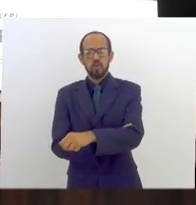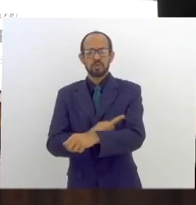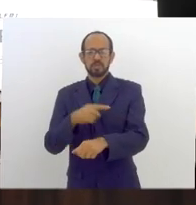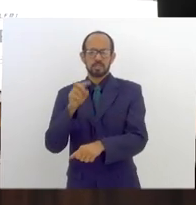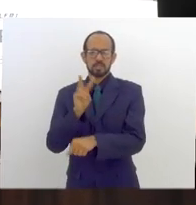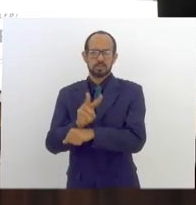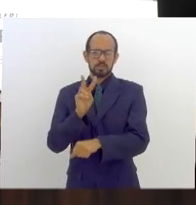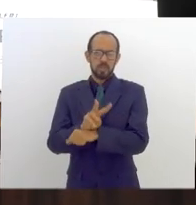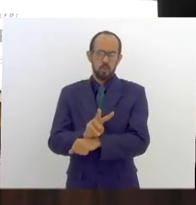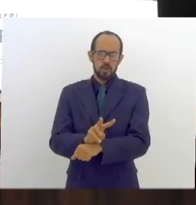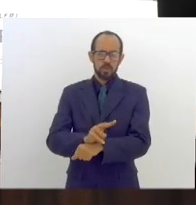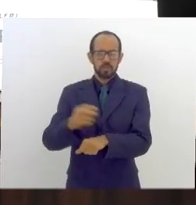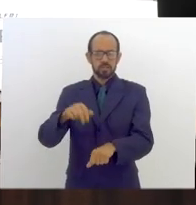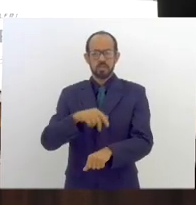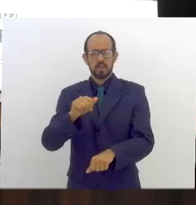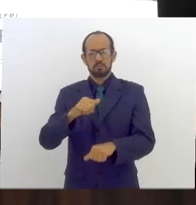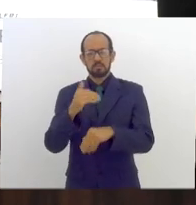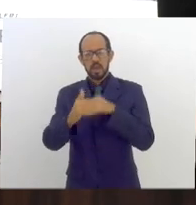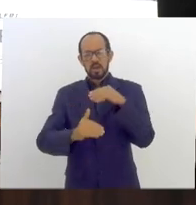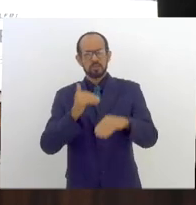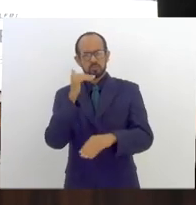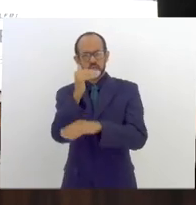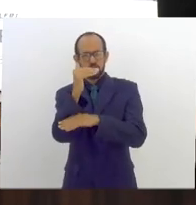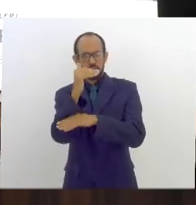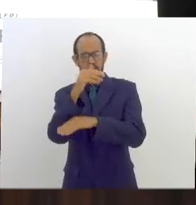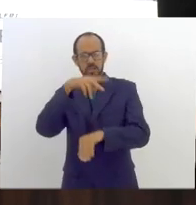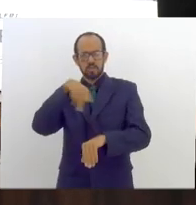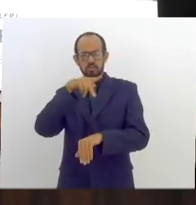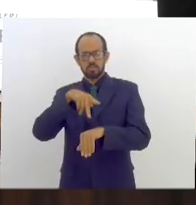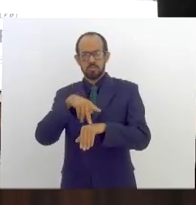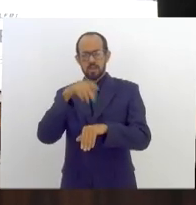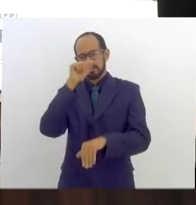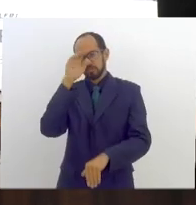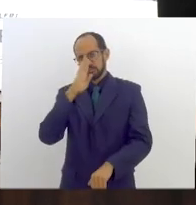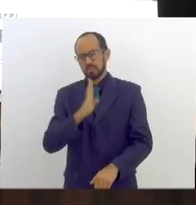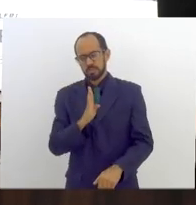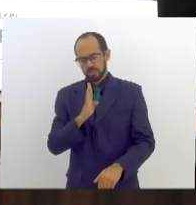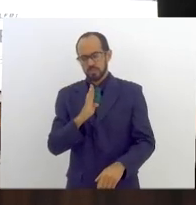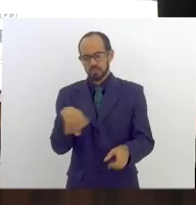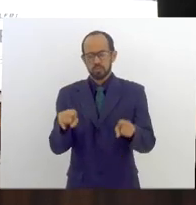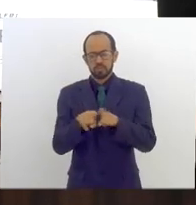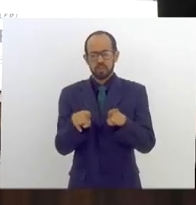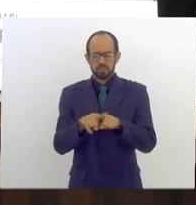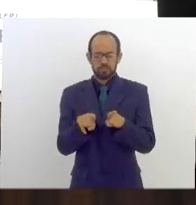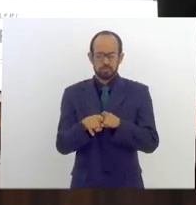uma brilhante missão em defesa da soberania do Estado brasileiro. E, acima de tudo,